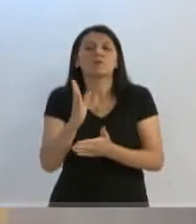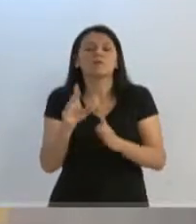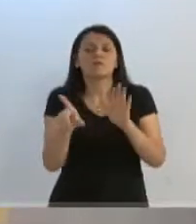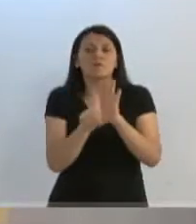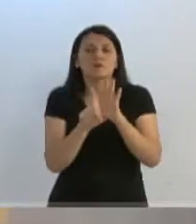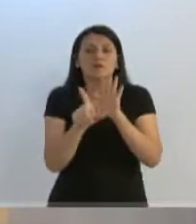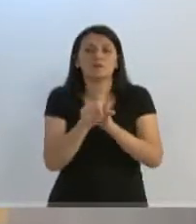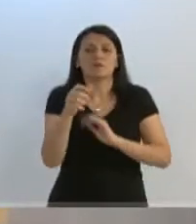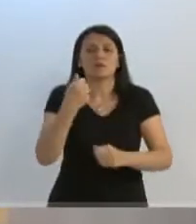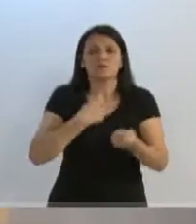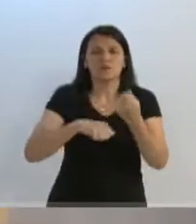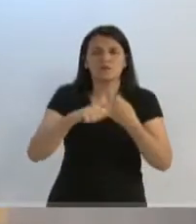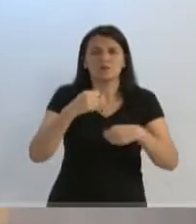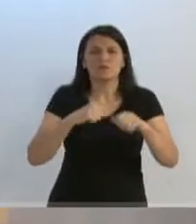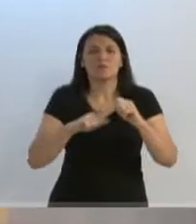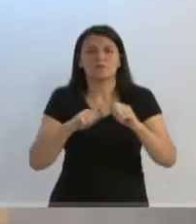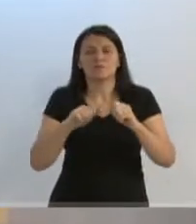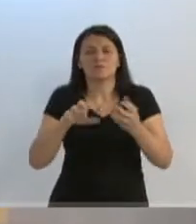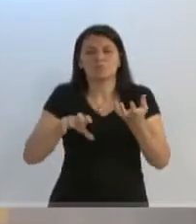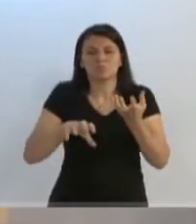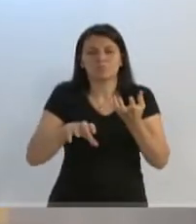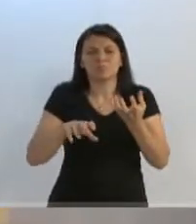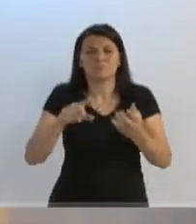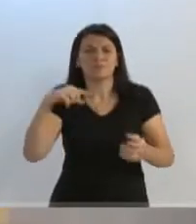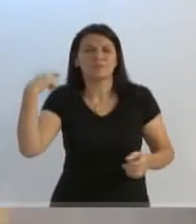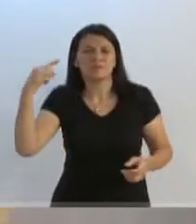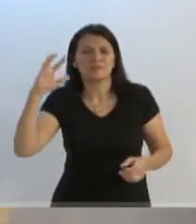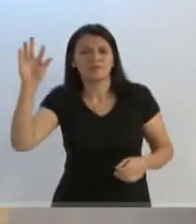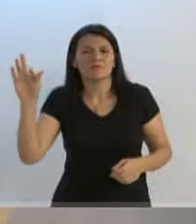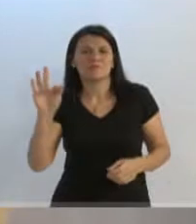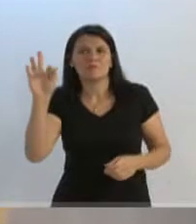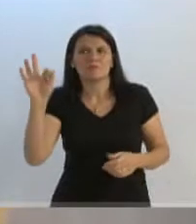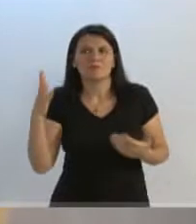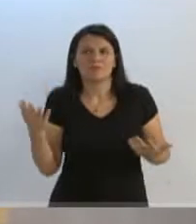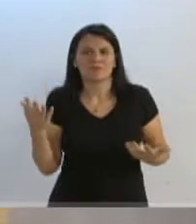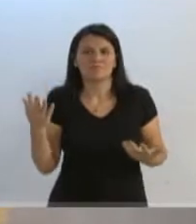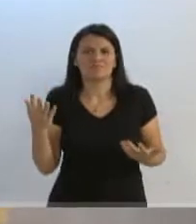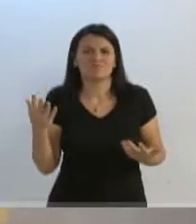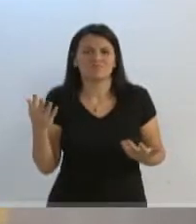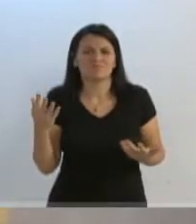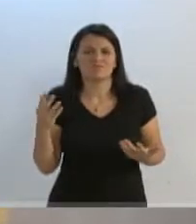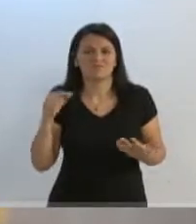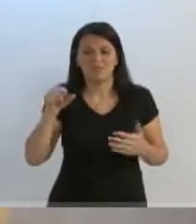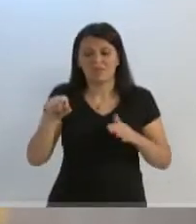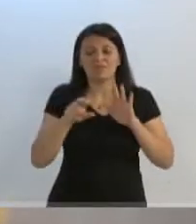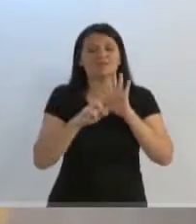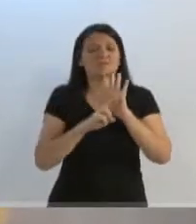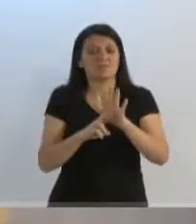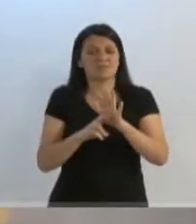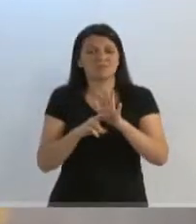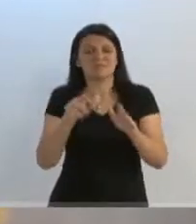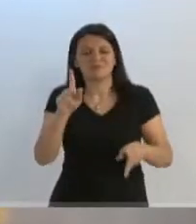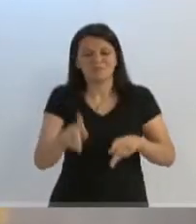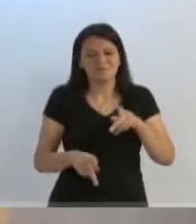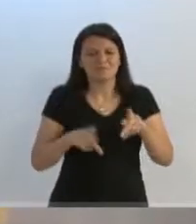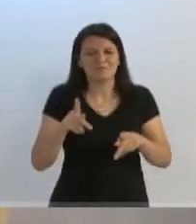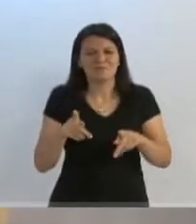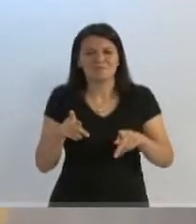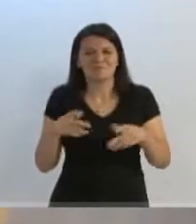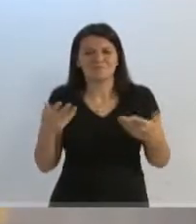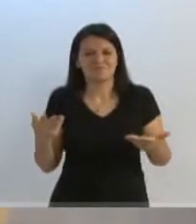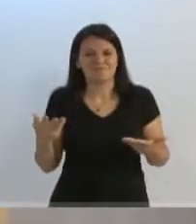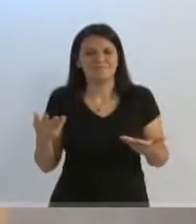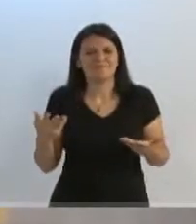lei orçamentária lá no congresso nacional são os deputados federais e são eles que representam a população e que